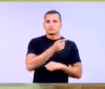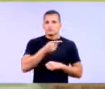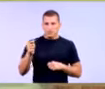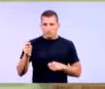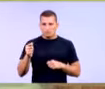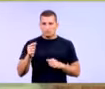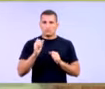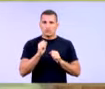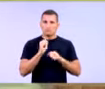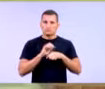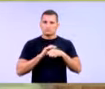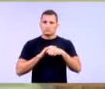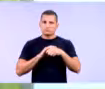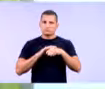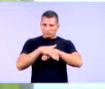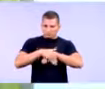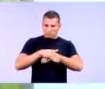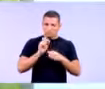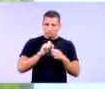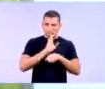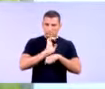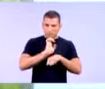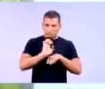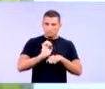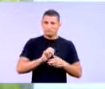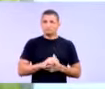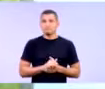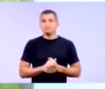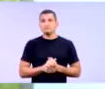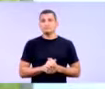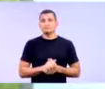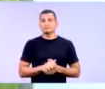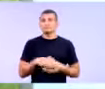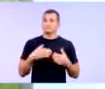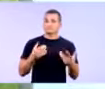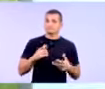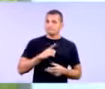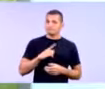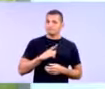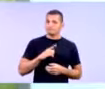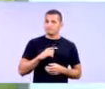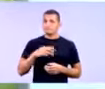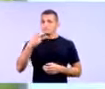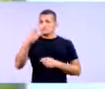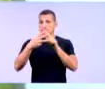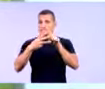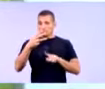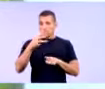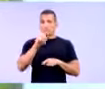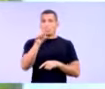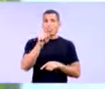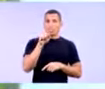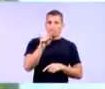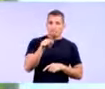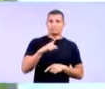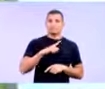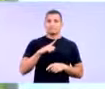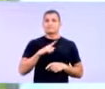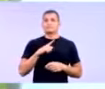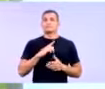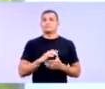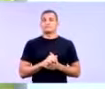no período noturno? Então, são quase que 3 perguntas dentro de um só contexto, né? Falei para